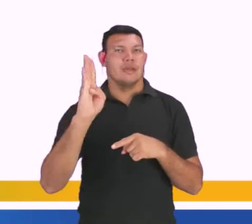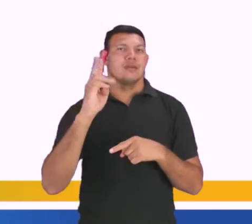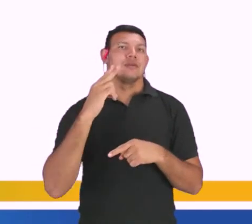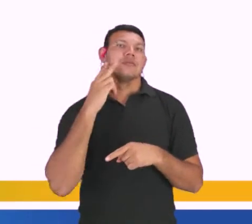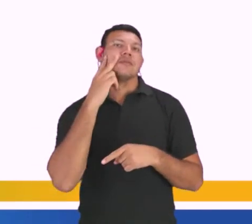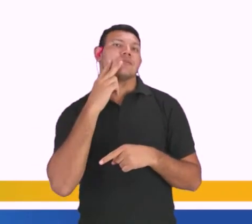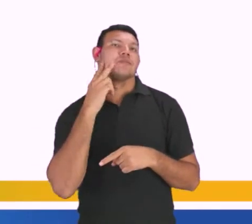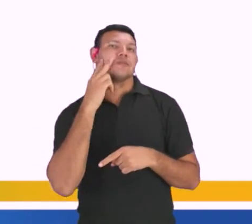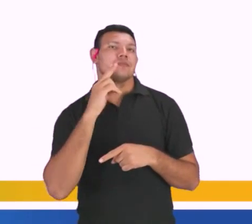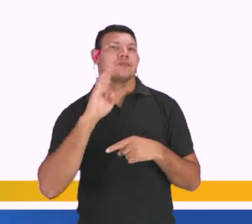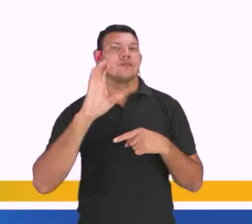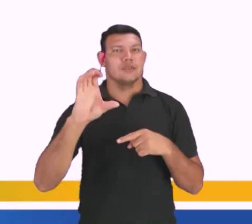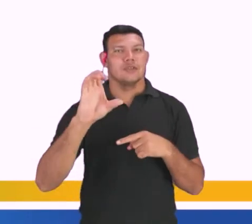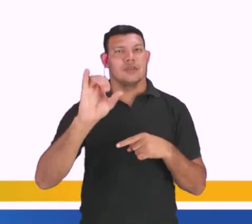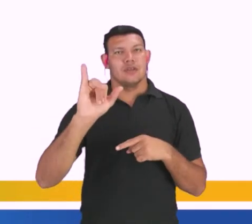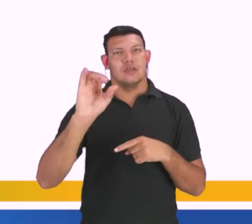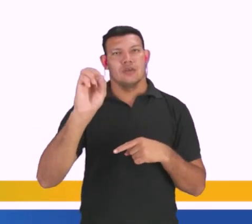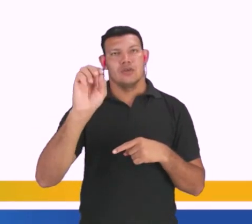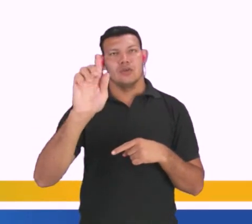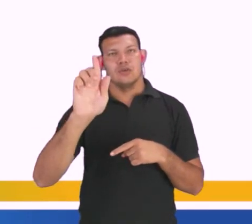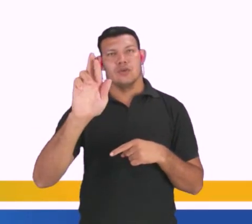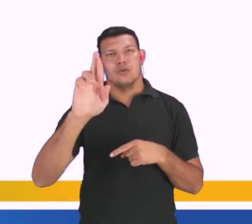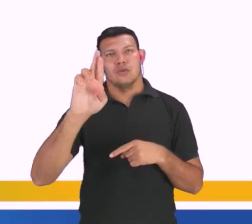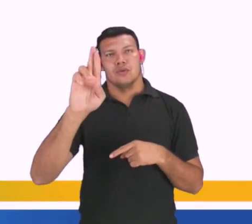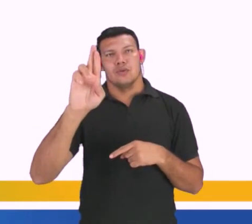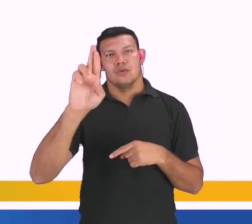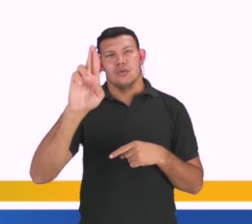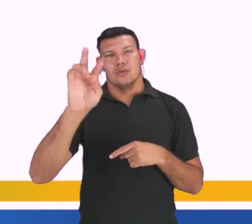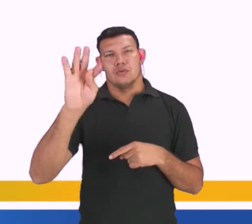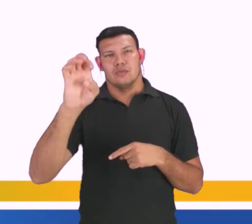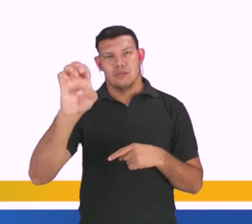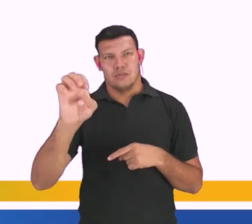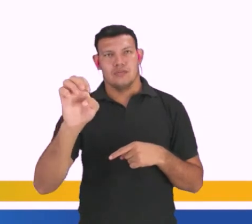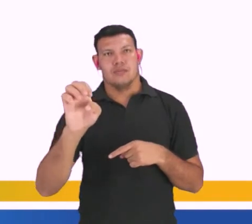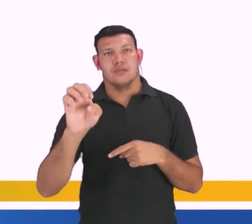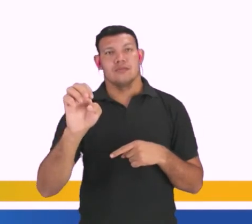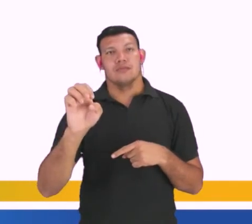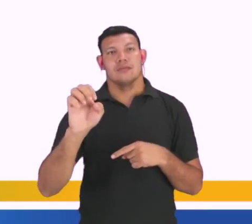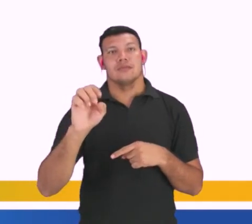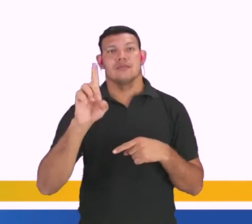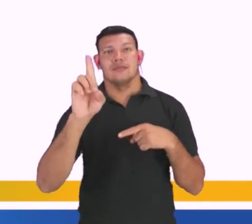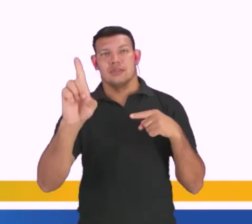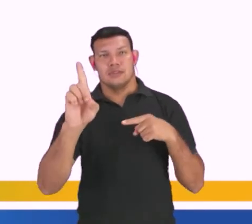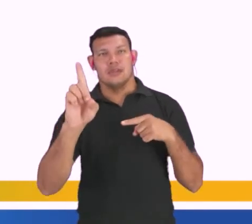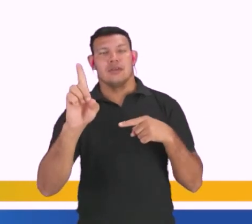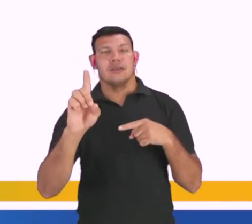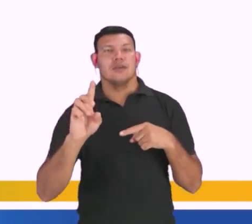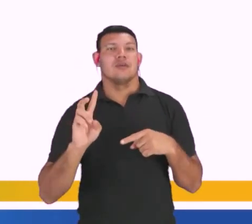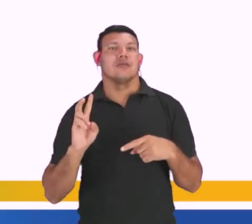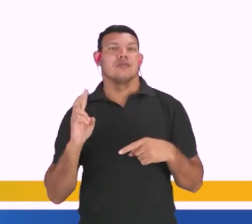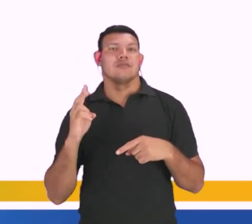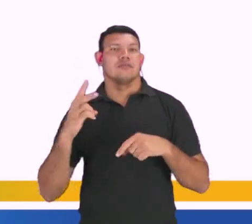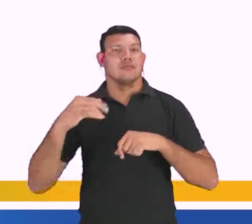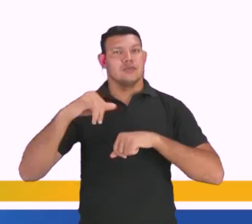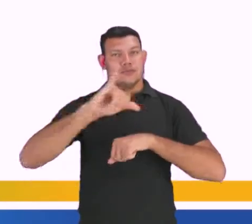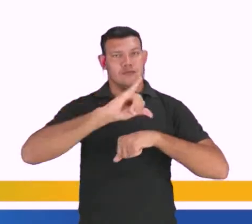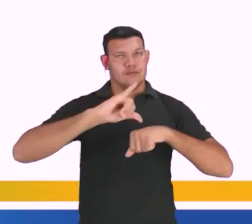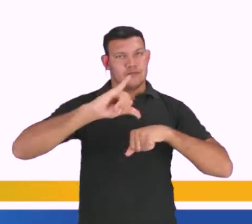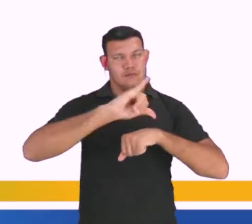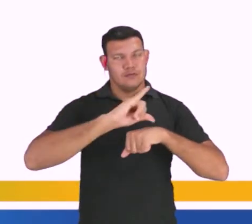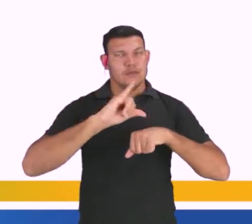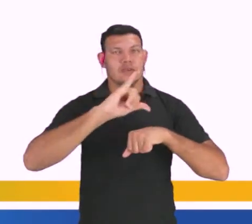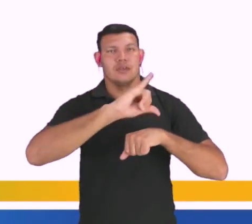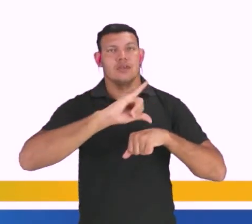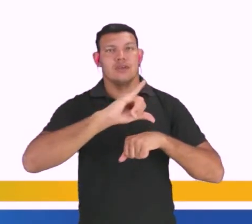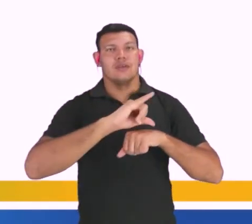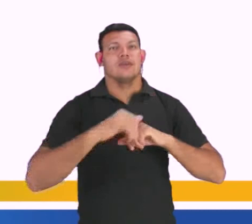o iogurte, letra D, o vinagre e letra E, a cachaça. Bem, ácido lático,